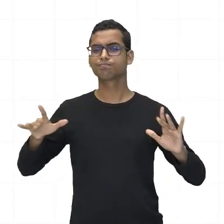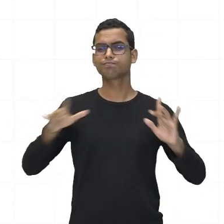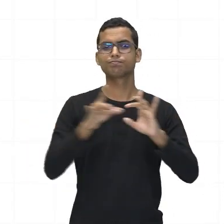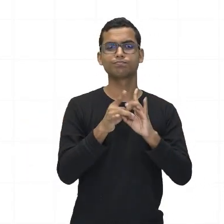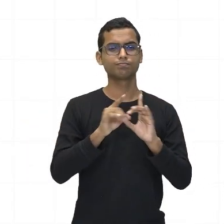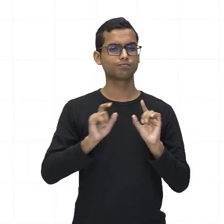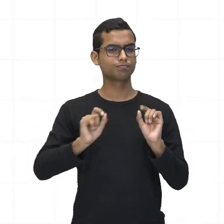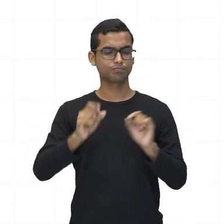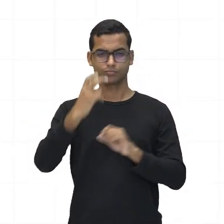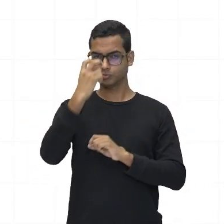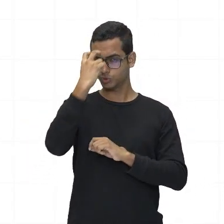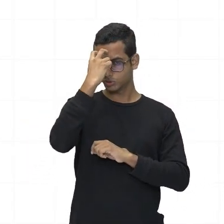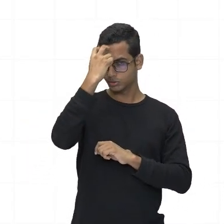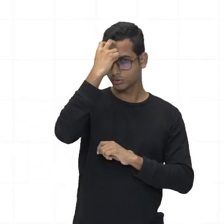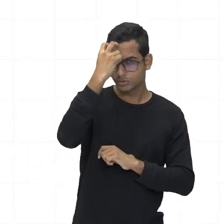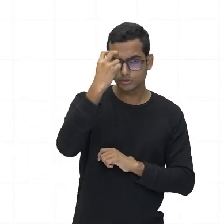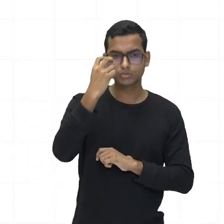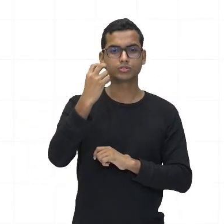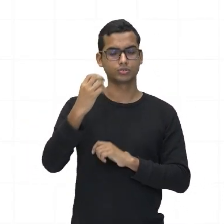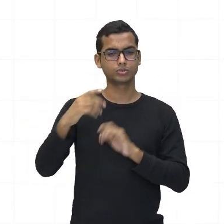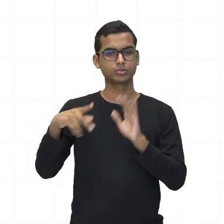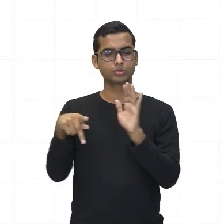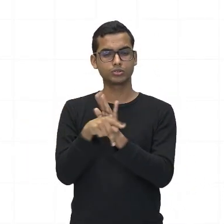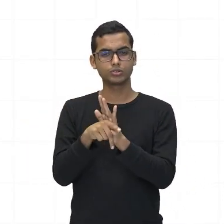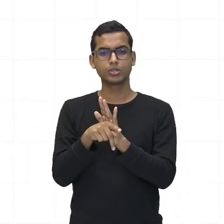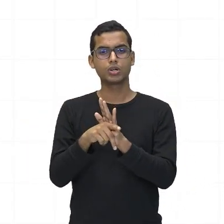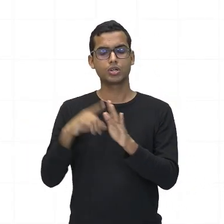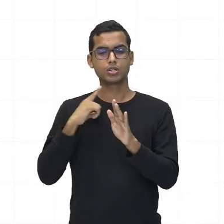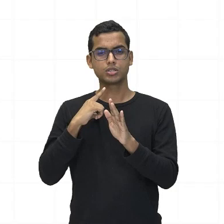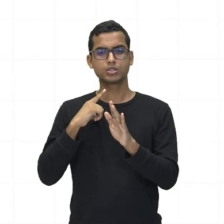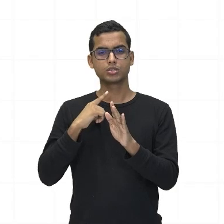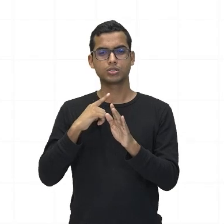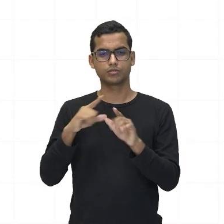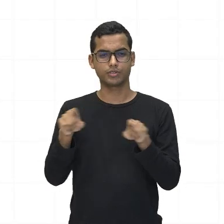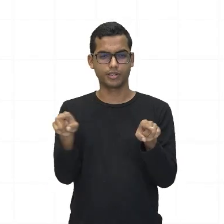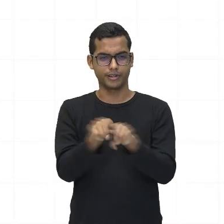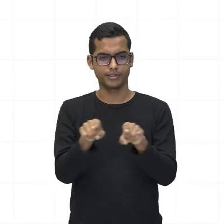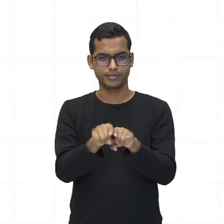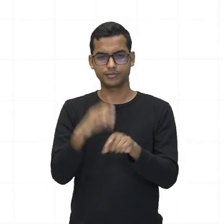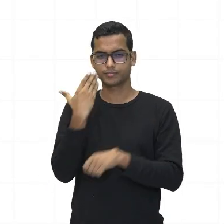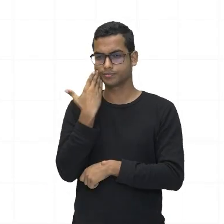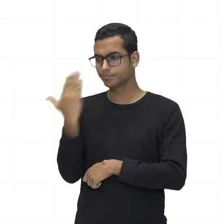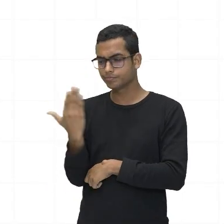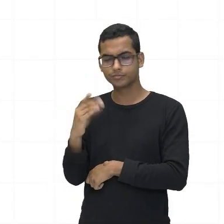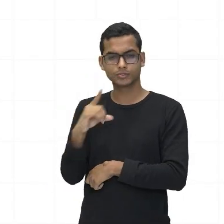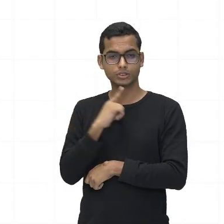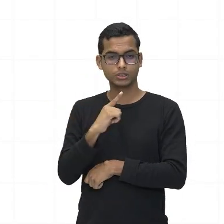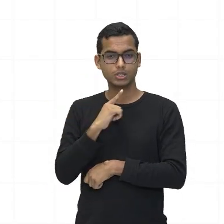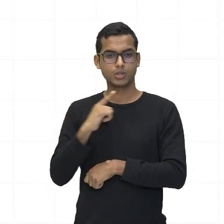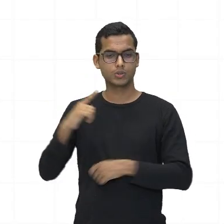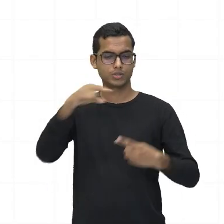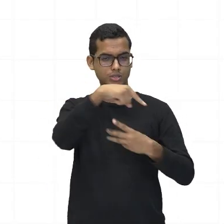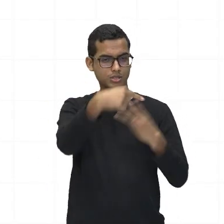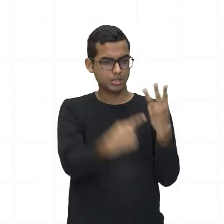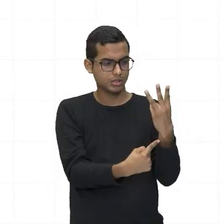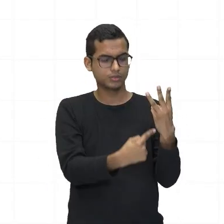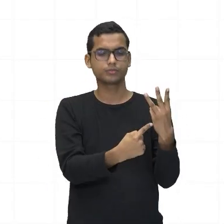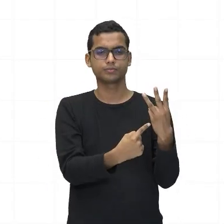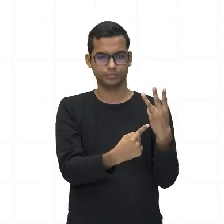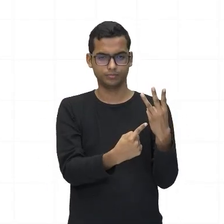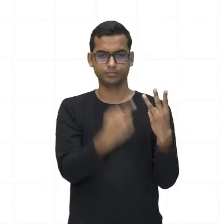associado com a invocação dos três mais importantes deuses ou divindades